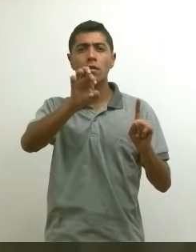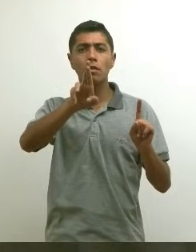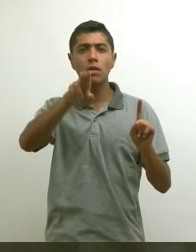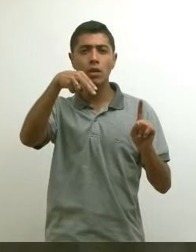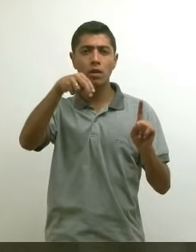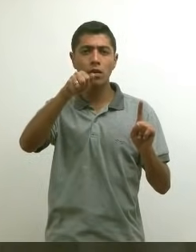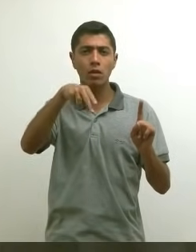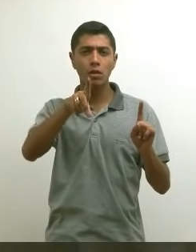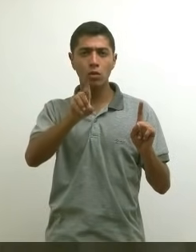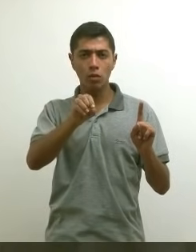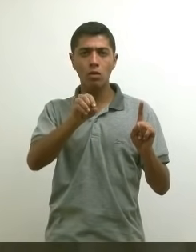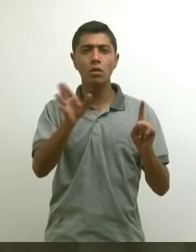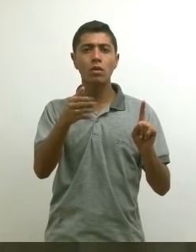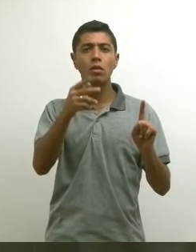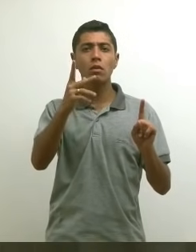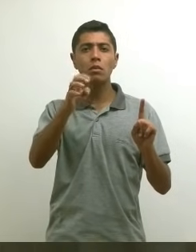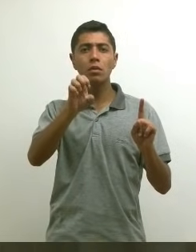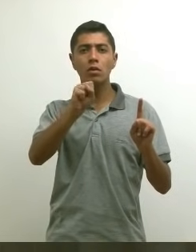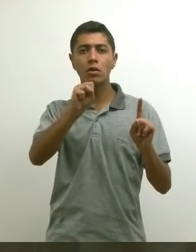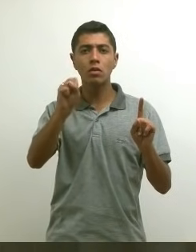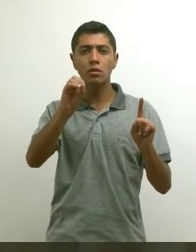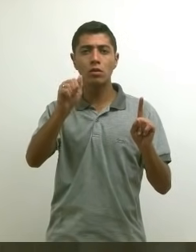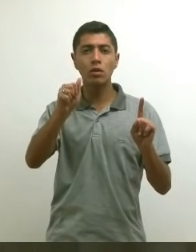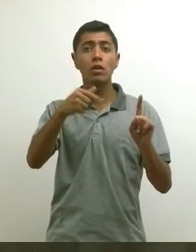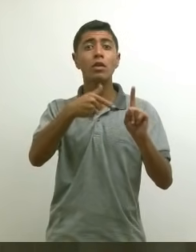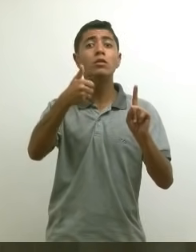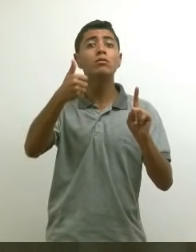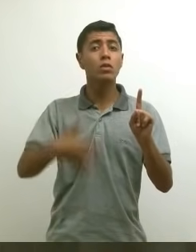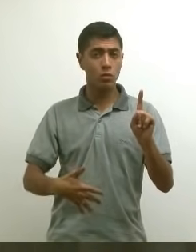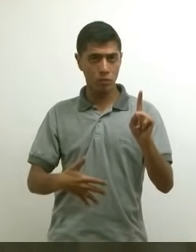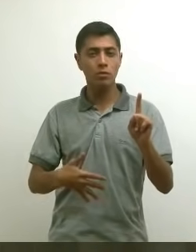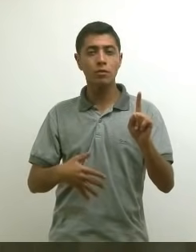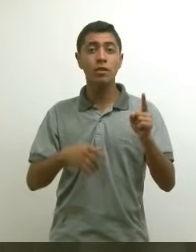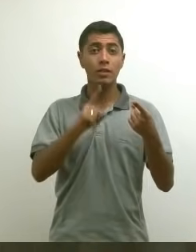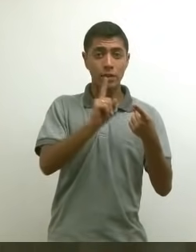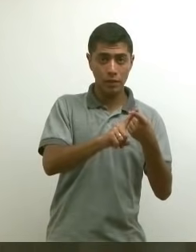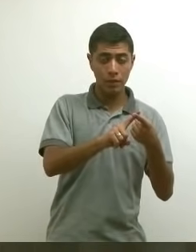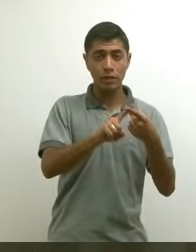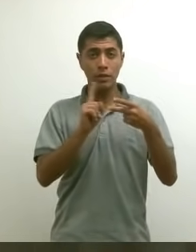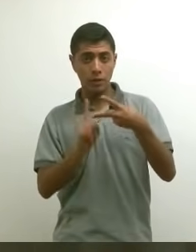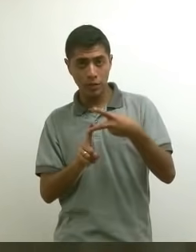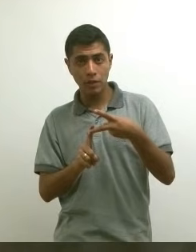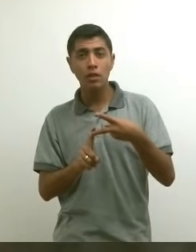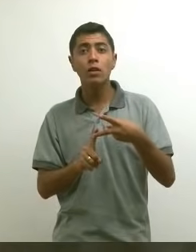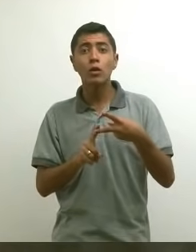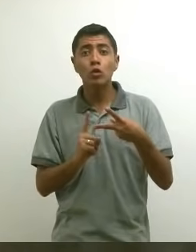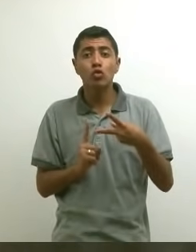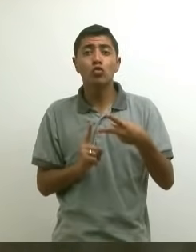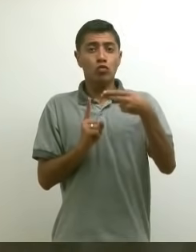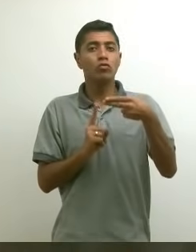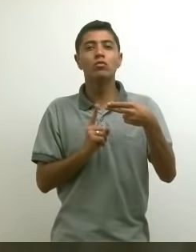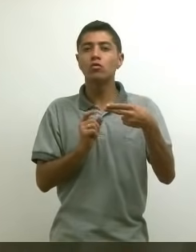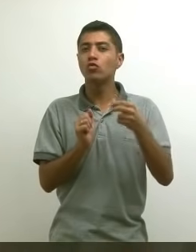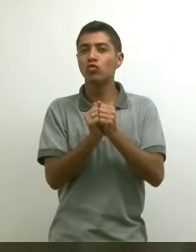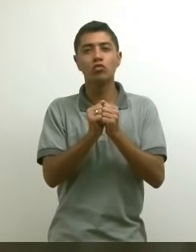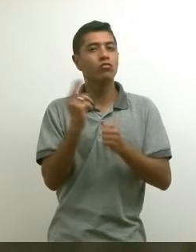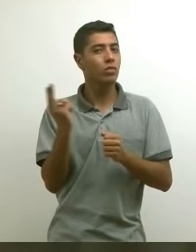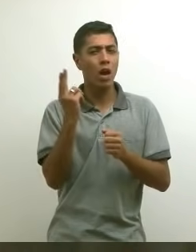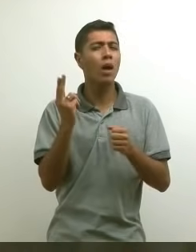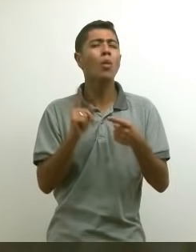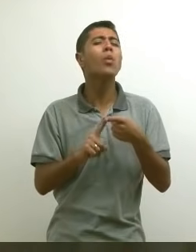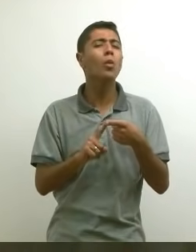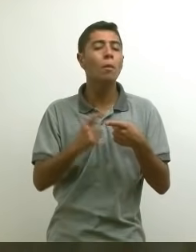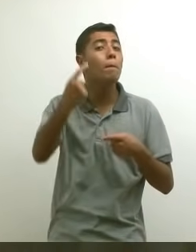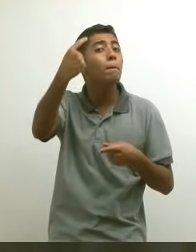operações mentais que são impossíveis fazer mesmo tempo pensar e perceber o fernando pessoa e fala